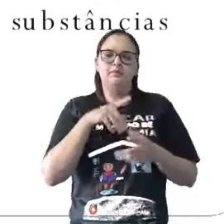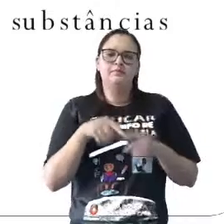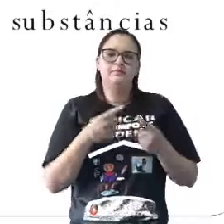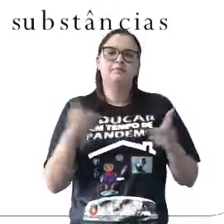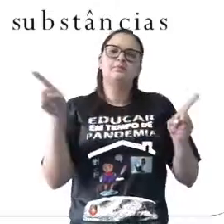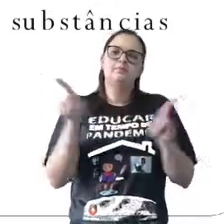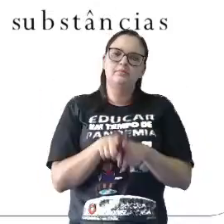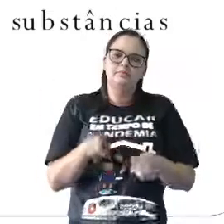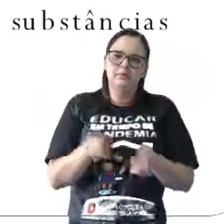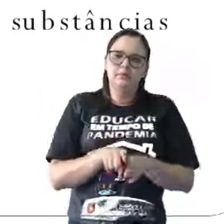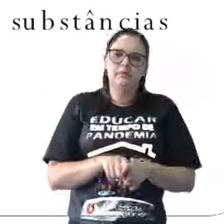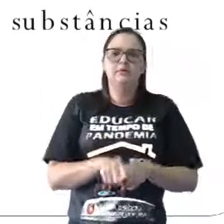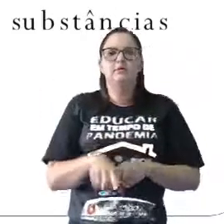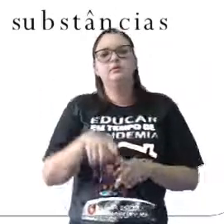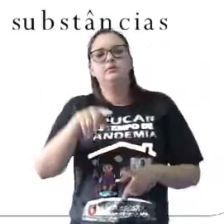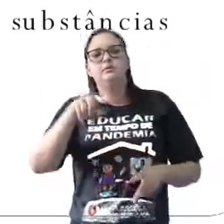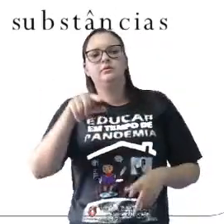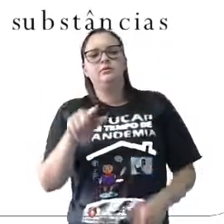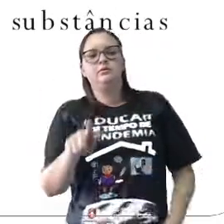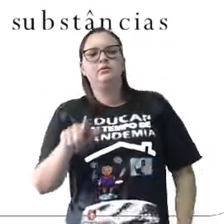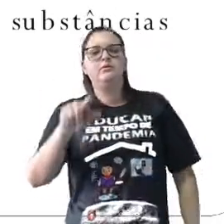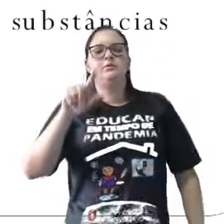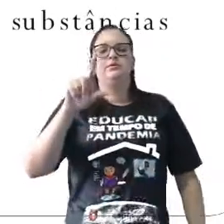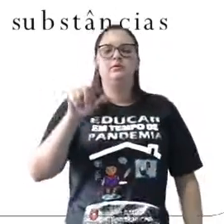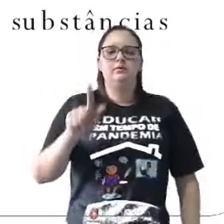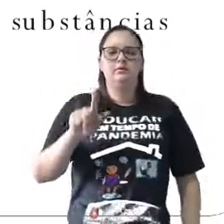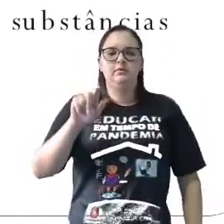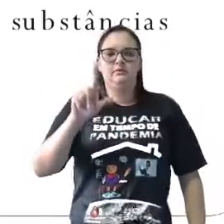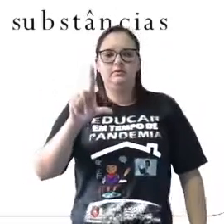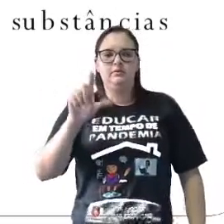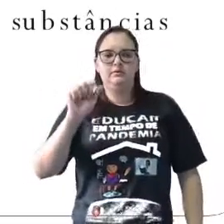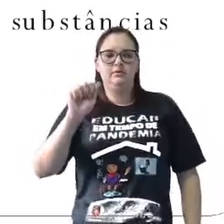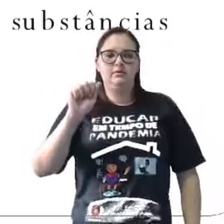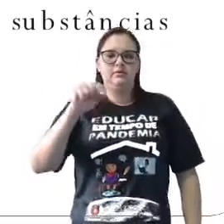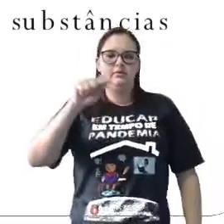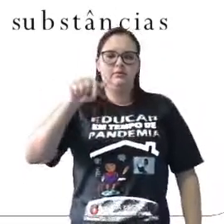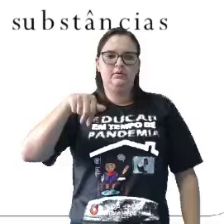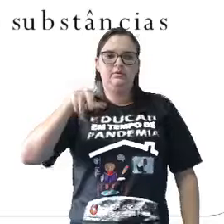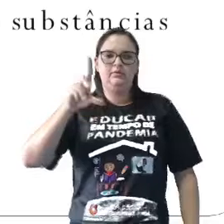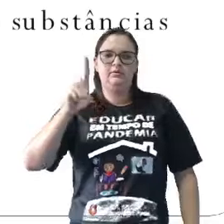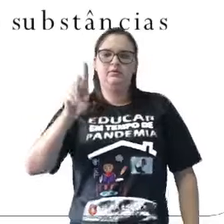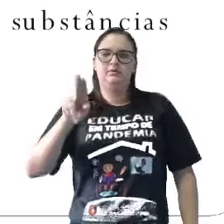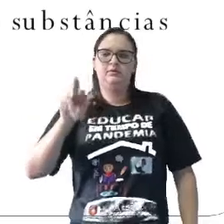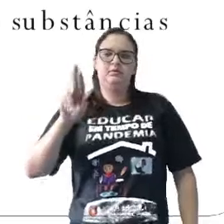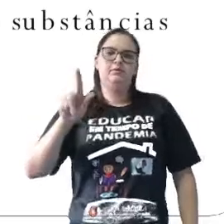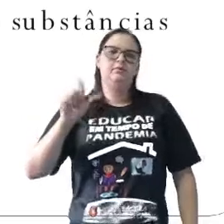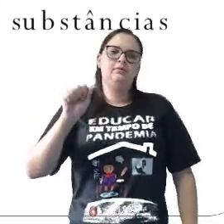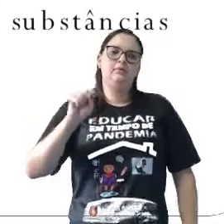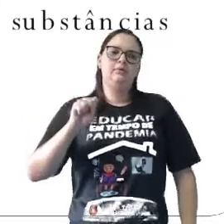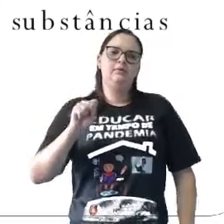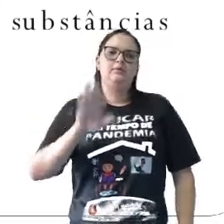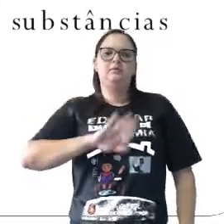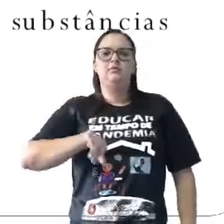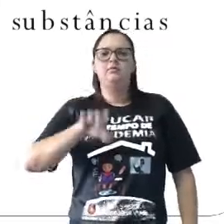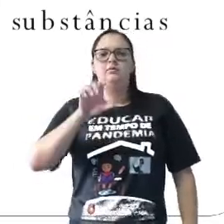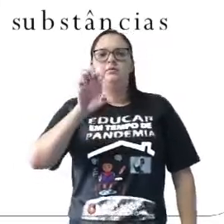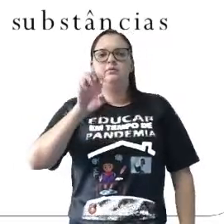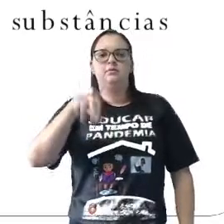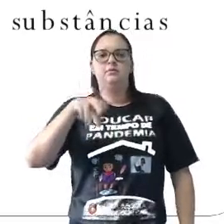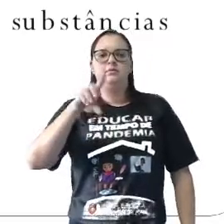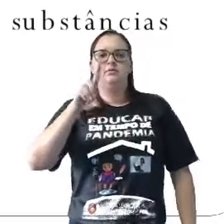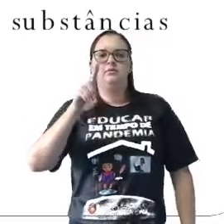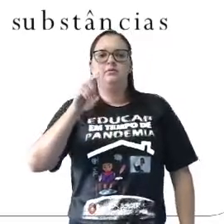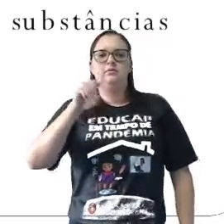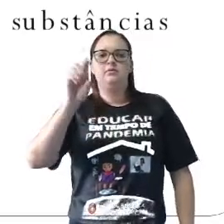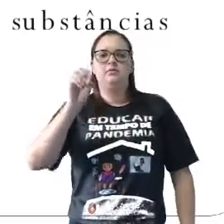glândulas sudoríparas, que durante a puberdade, elas começam a produzir muito mais o suor. E as glândulas